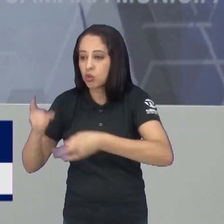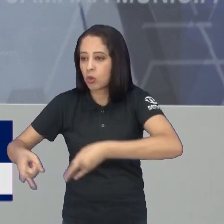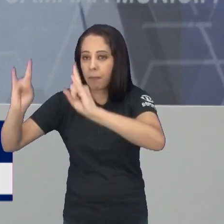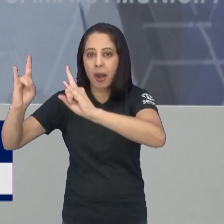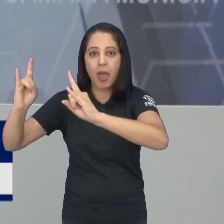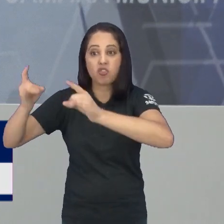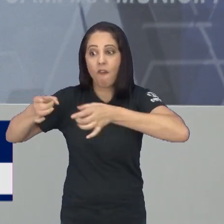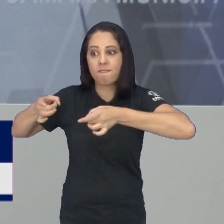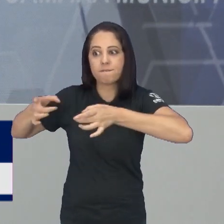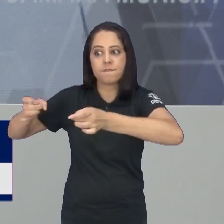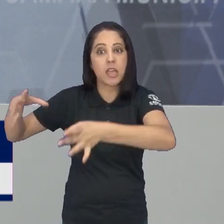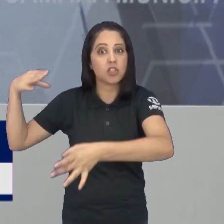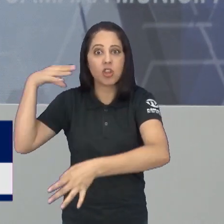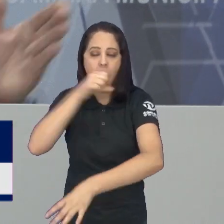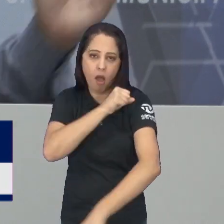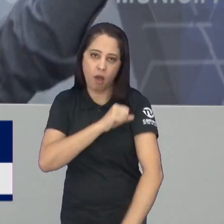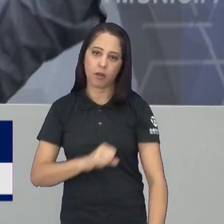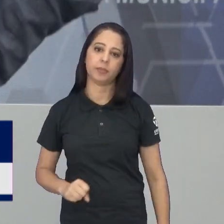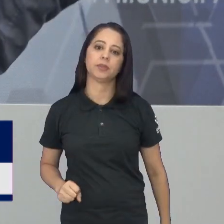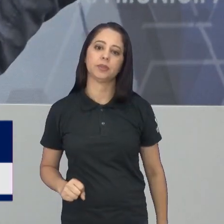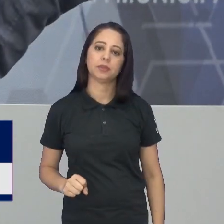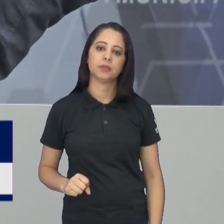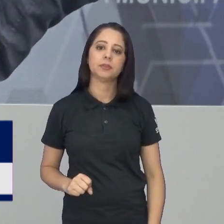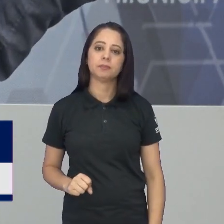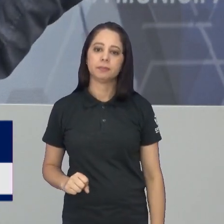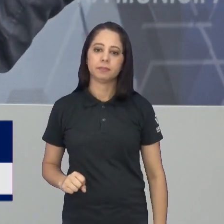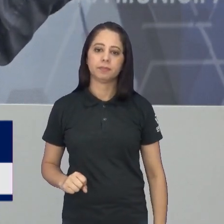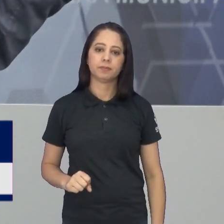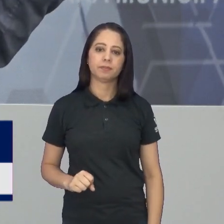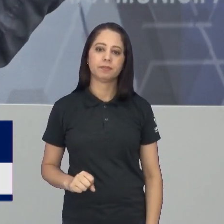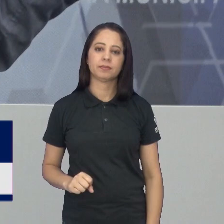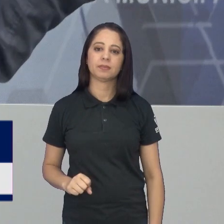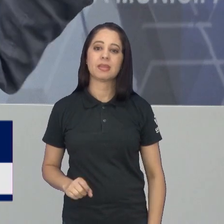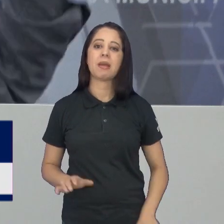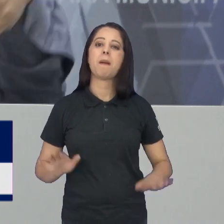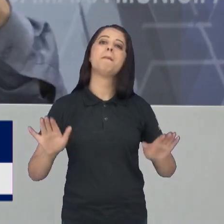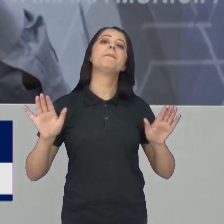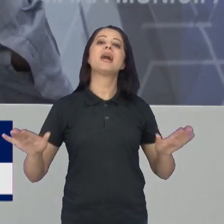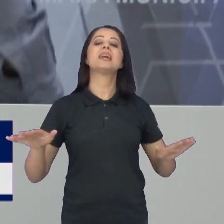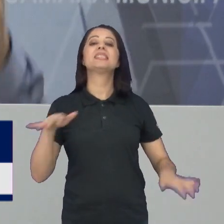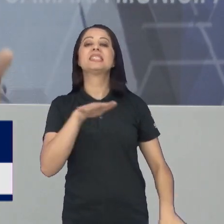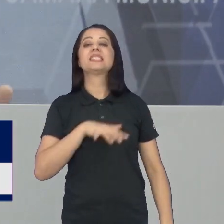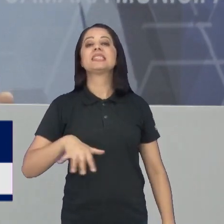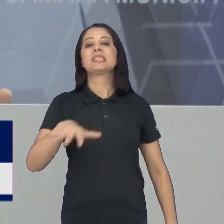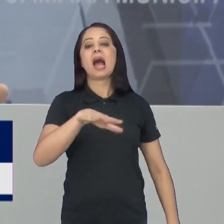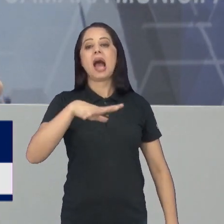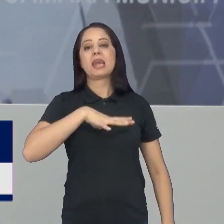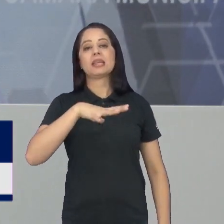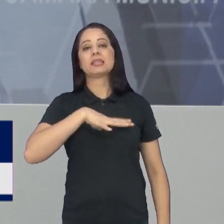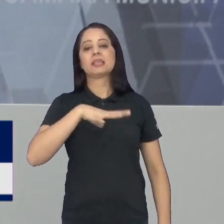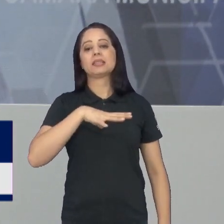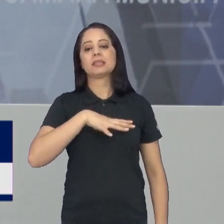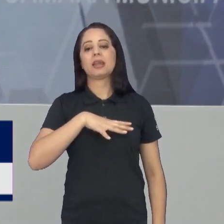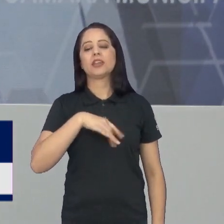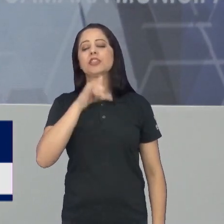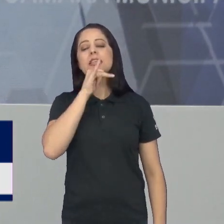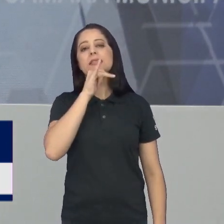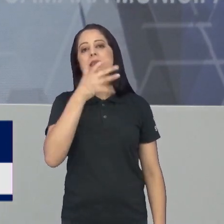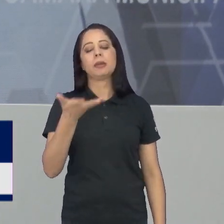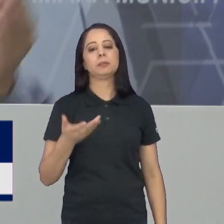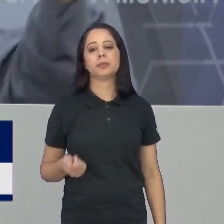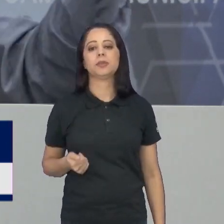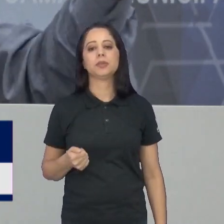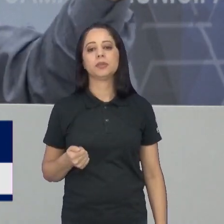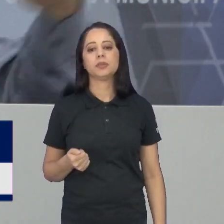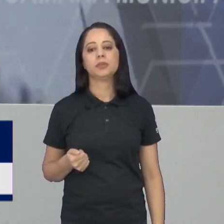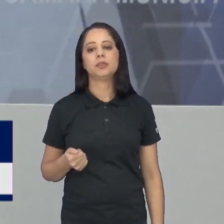verdade, né, é na região do centro expandido. Um exemplo aqui da...